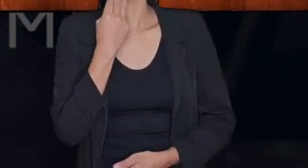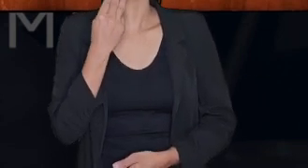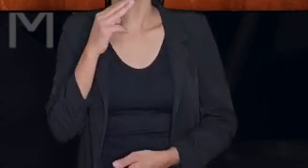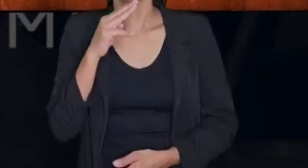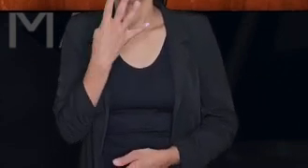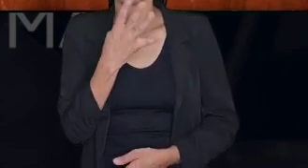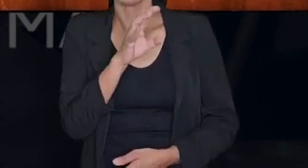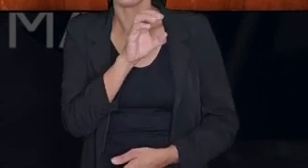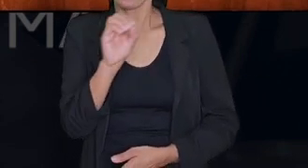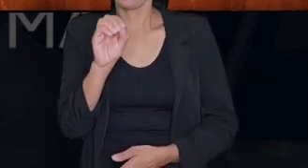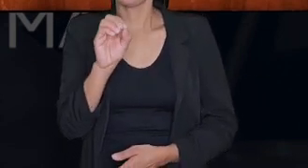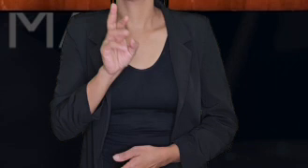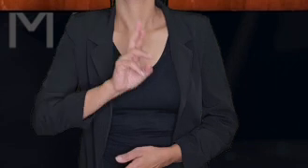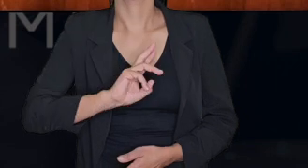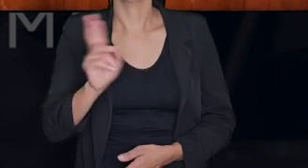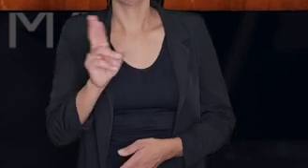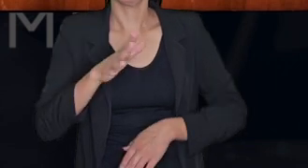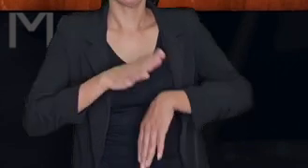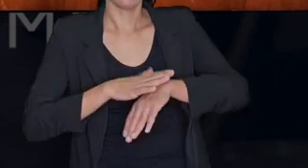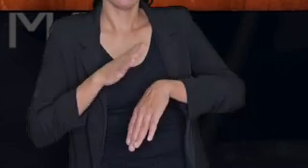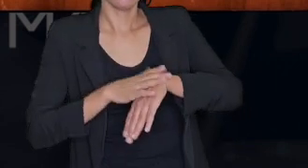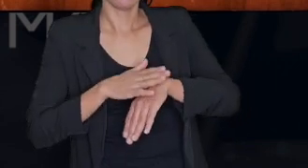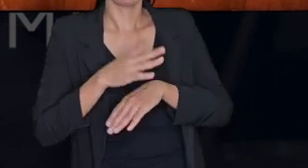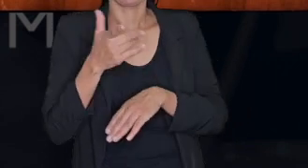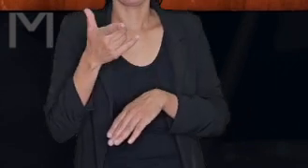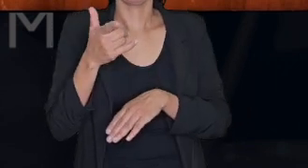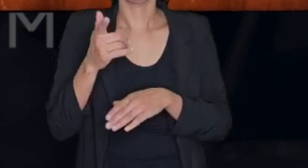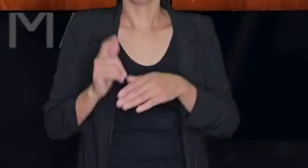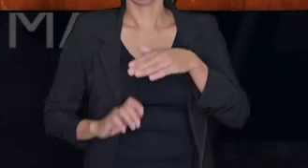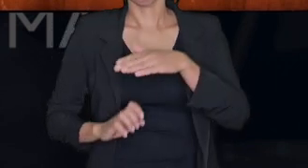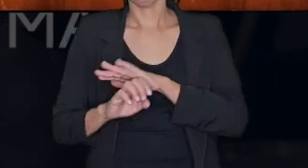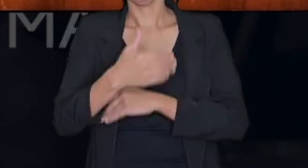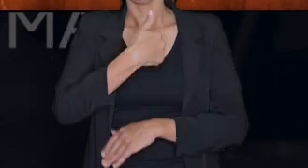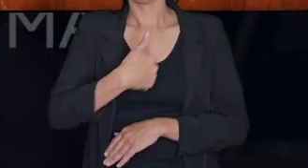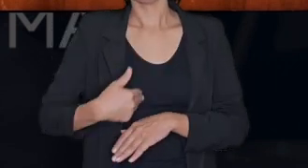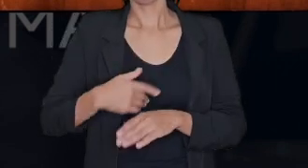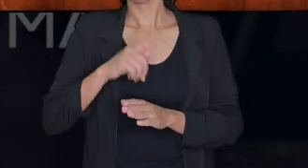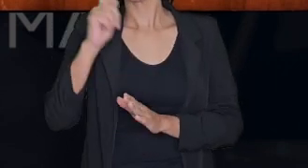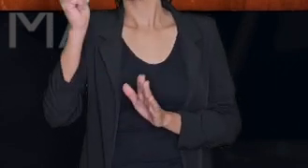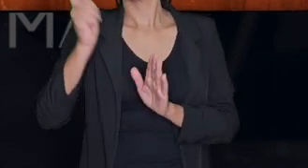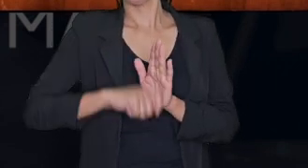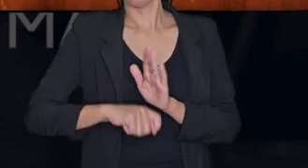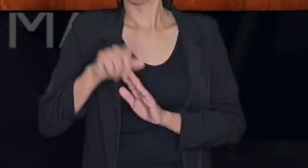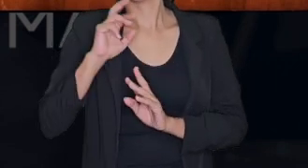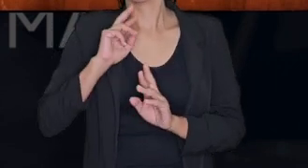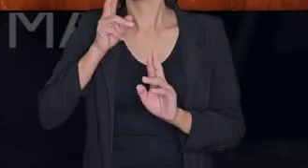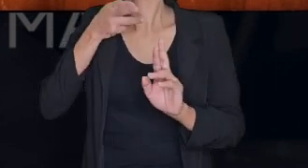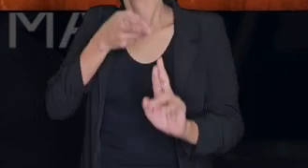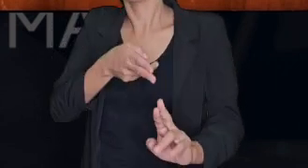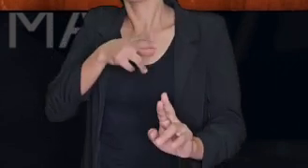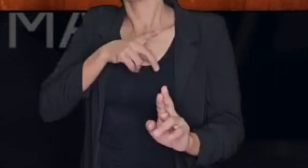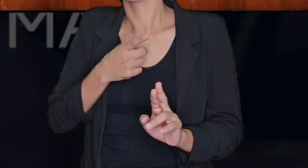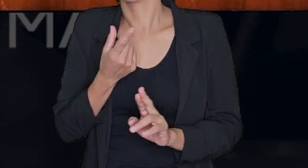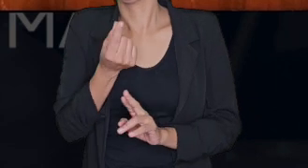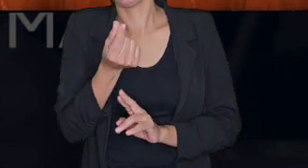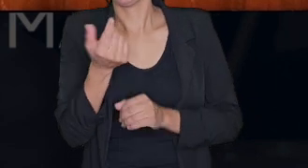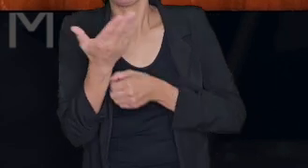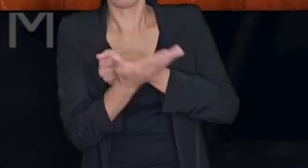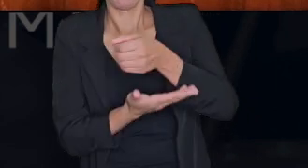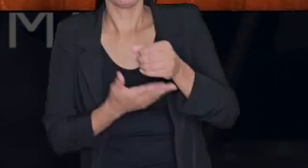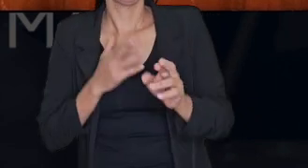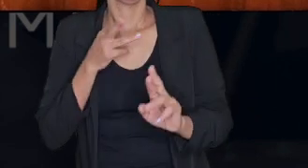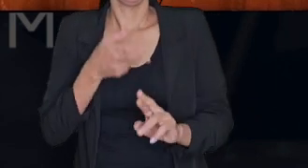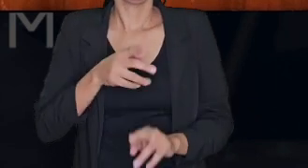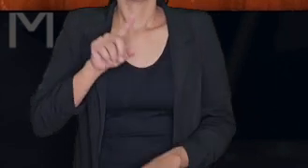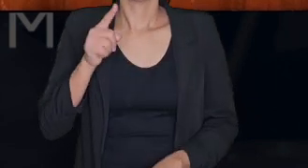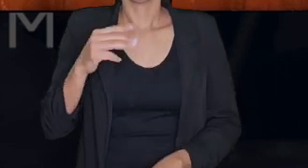vale 1.400.000. Quando o Estado vai tributar este imóvel, ele vai ter um valor de referência, o